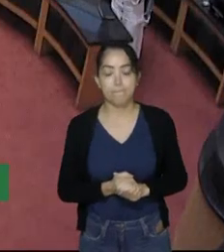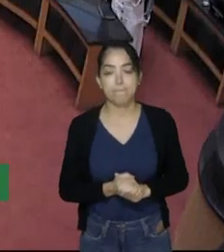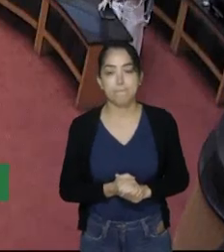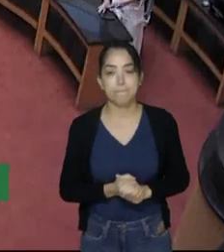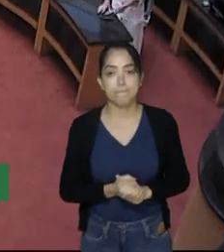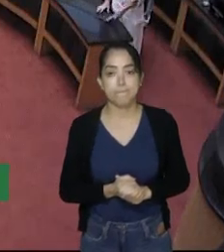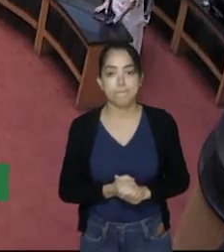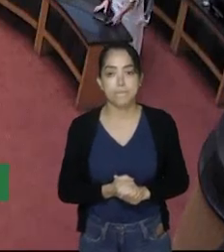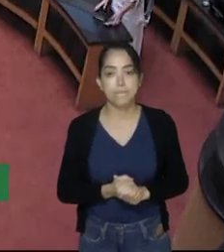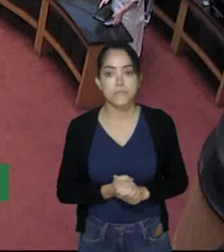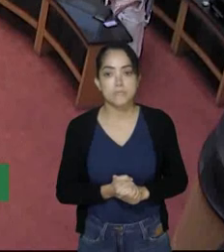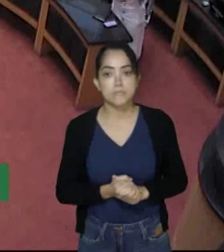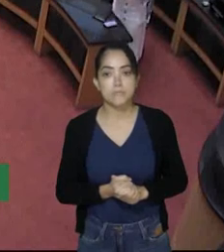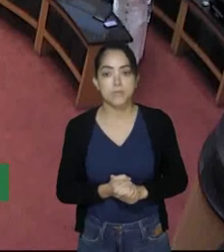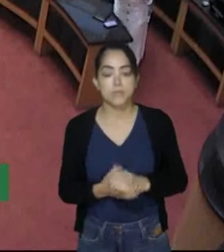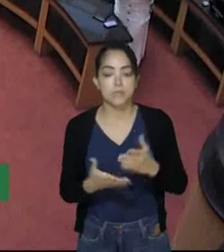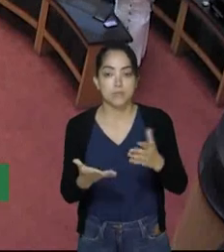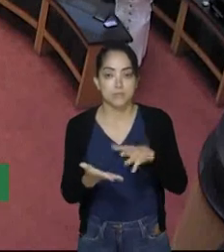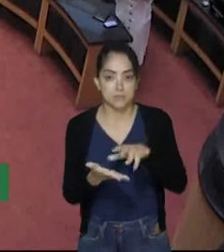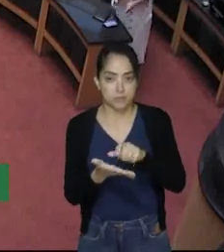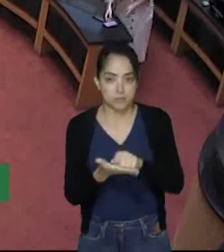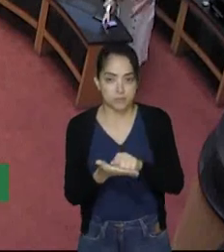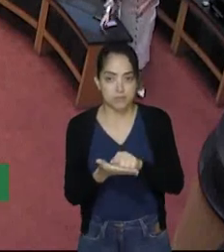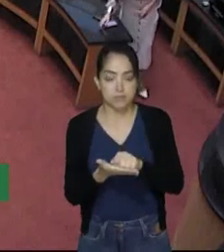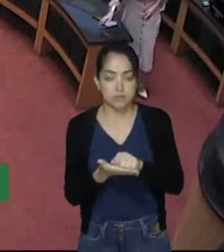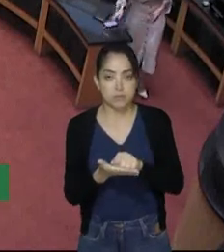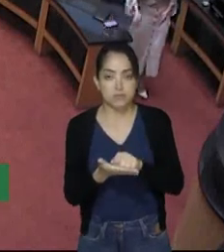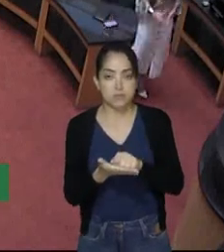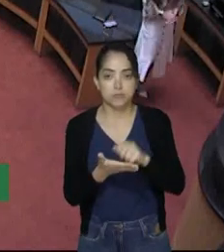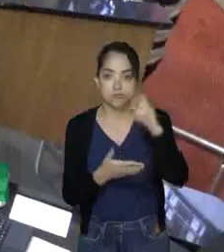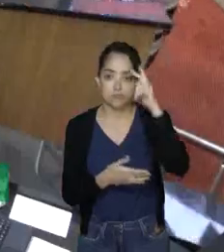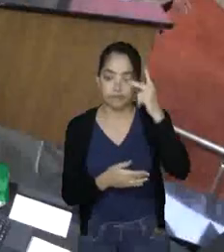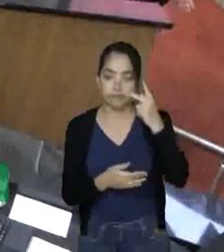Ainda deputado inscrito, deputado Milton Obos.